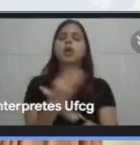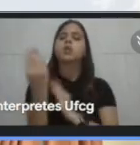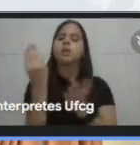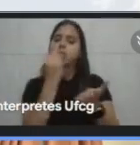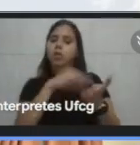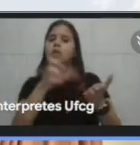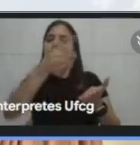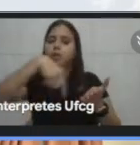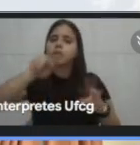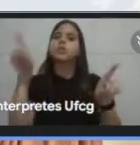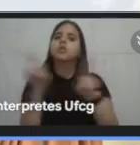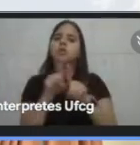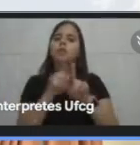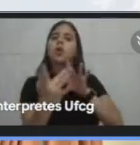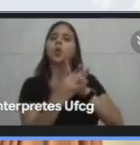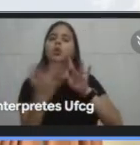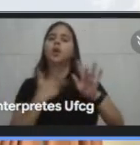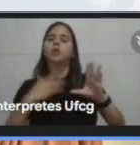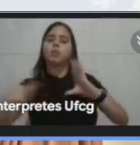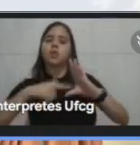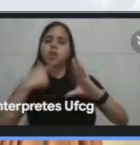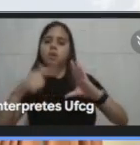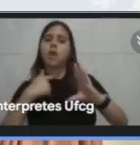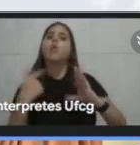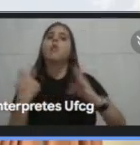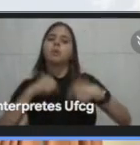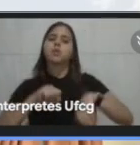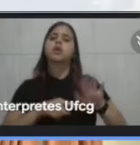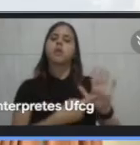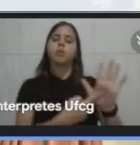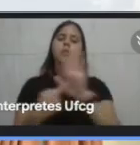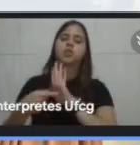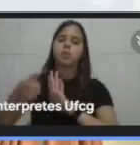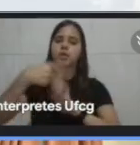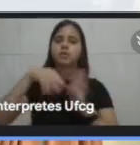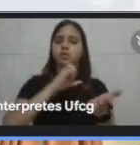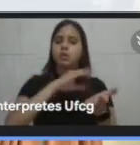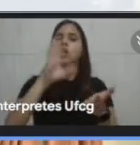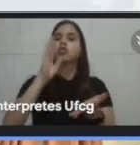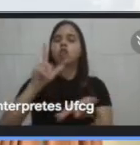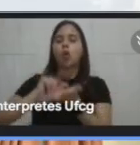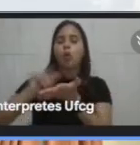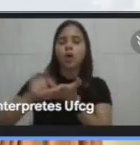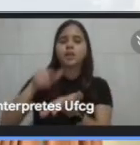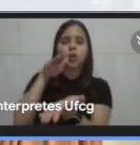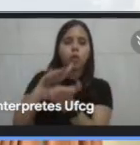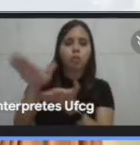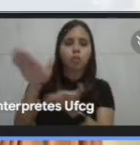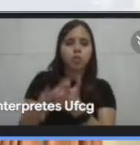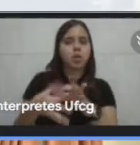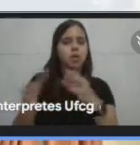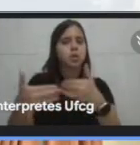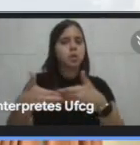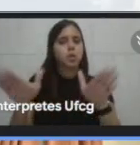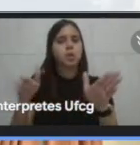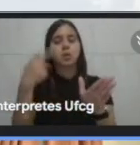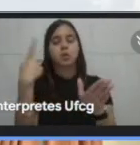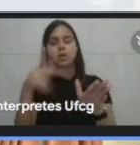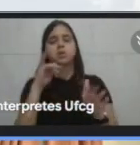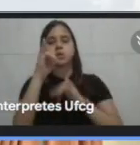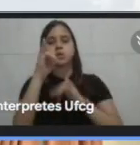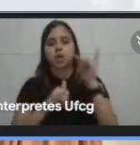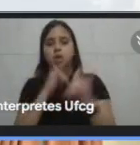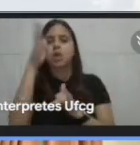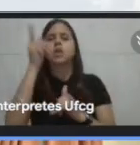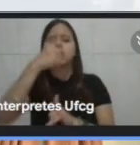pode entrar em contato comigo pelo e-mail. Eu posso mandar. O artigo está publicado de forma aberta na internet, então é fácil